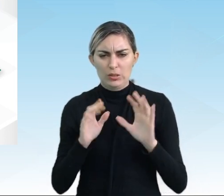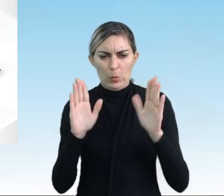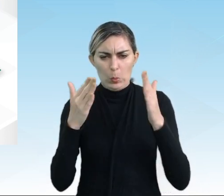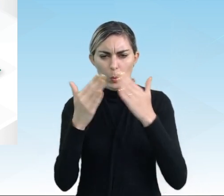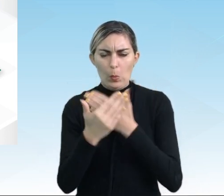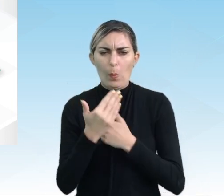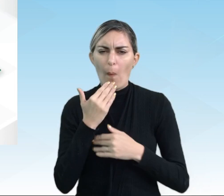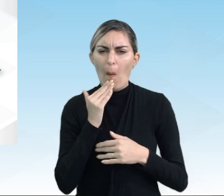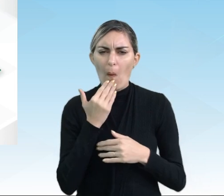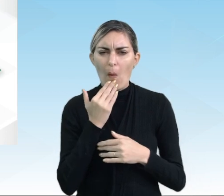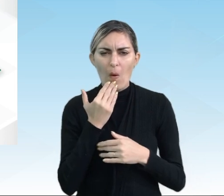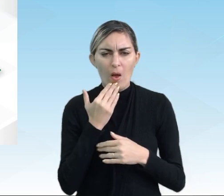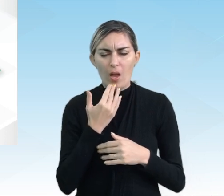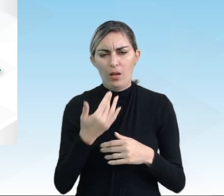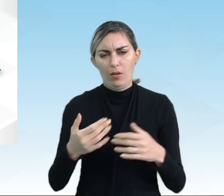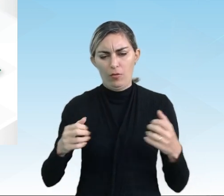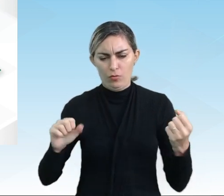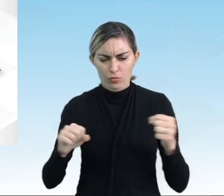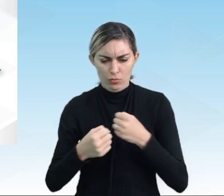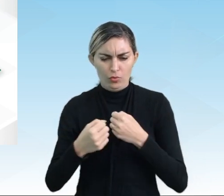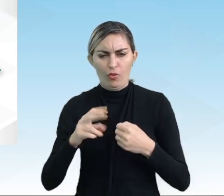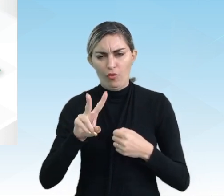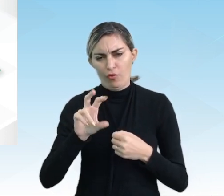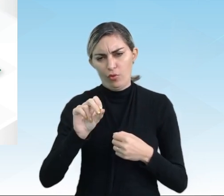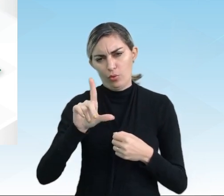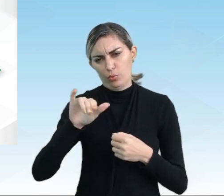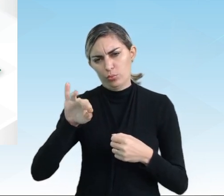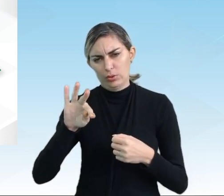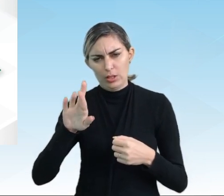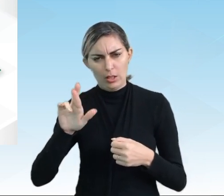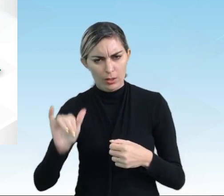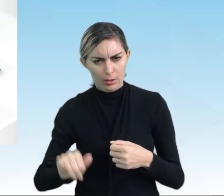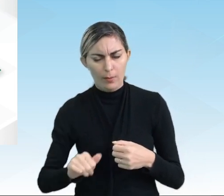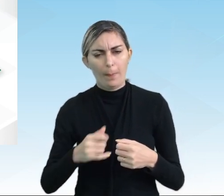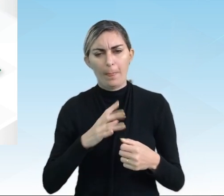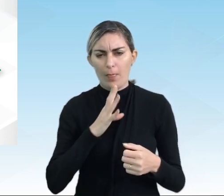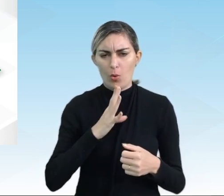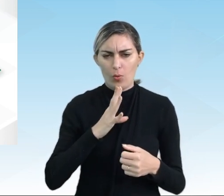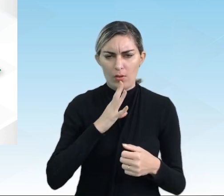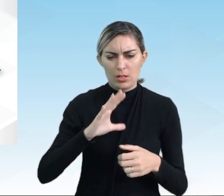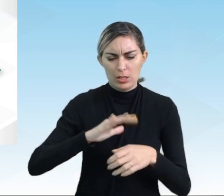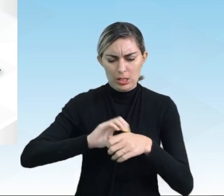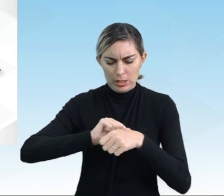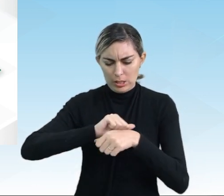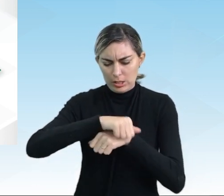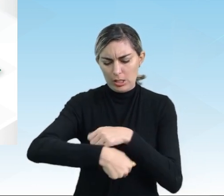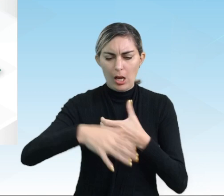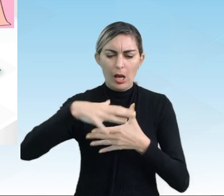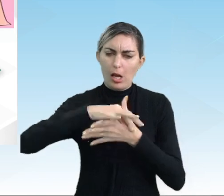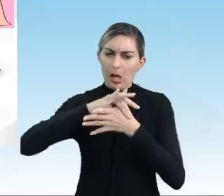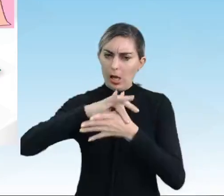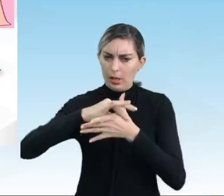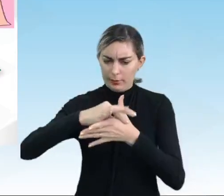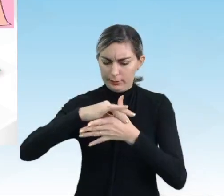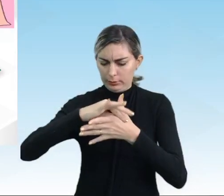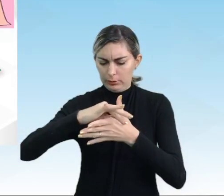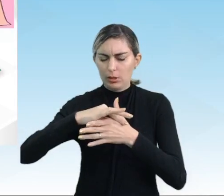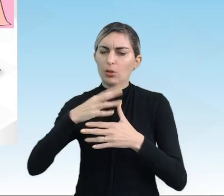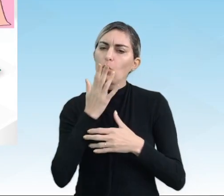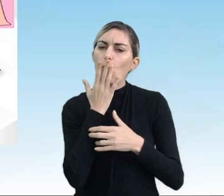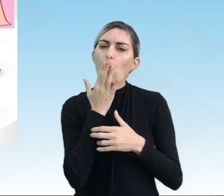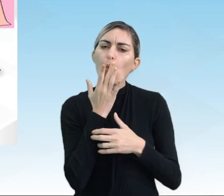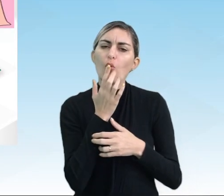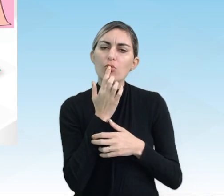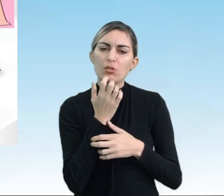de contração voluntária, que vulgarmente conhecemos como carne, que possui aí a cor